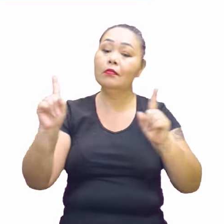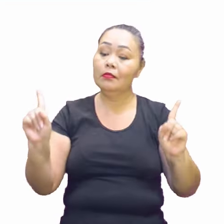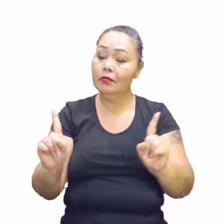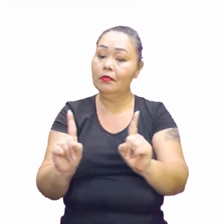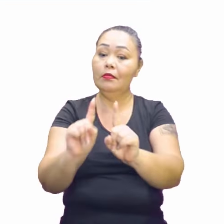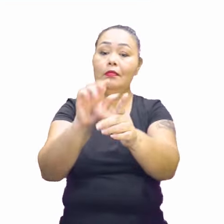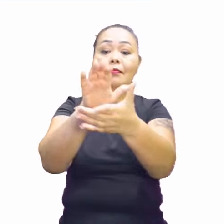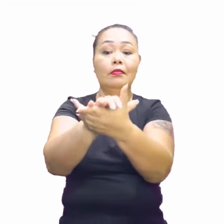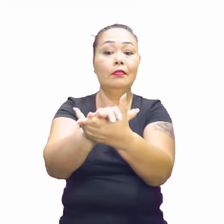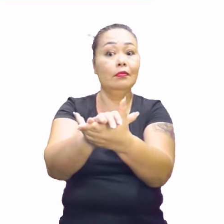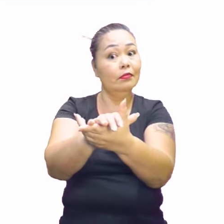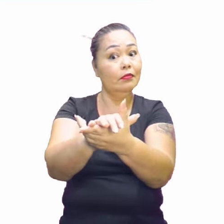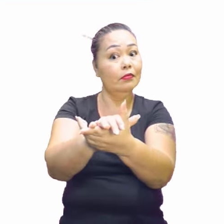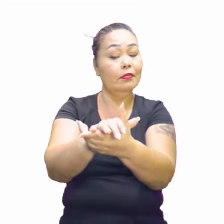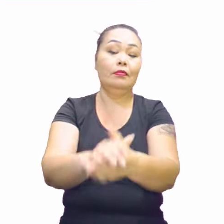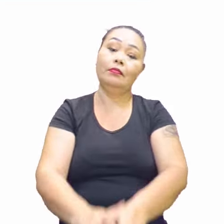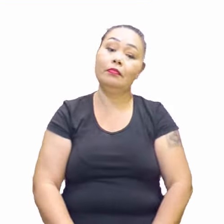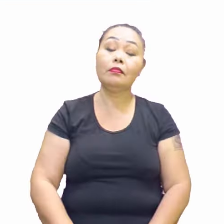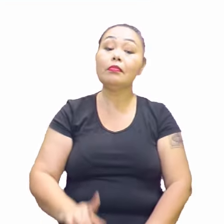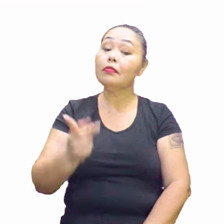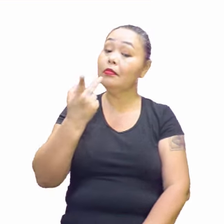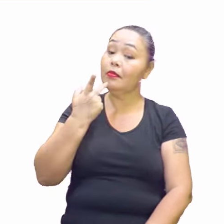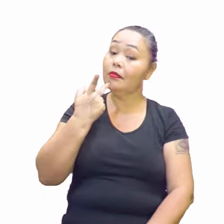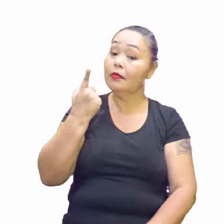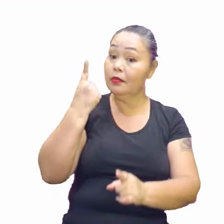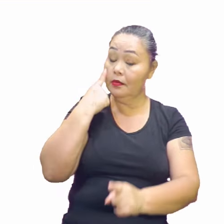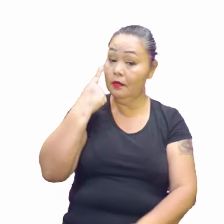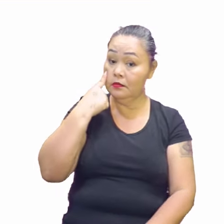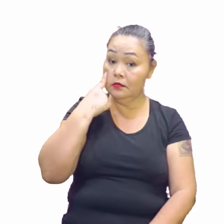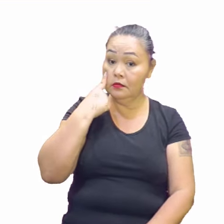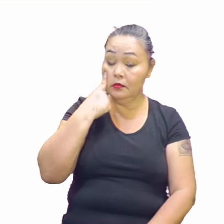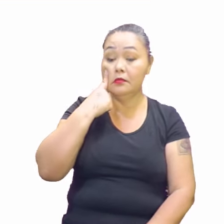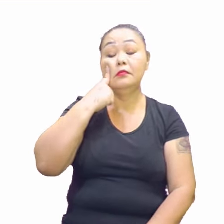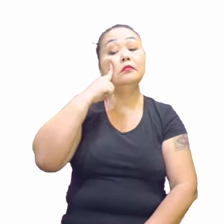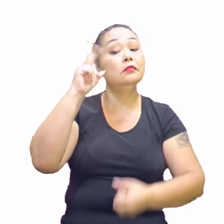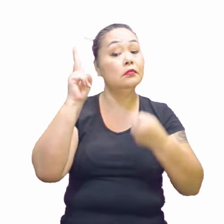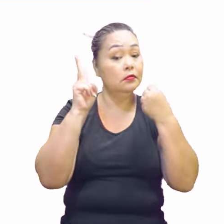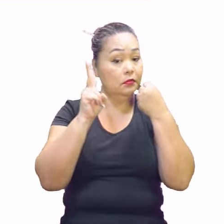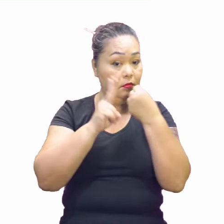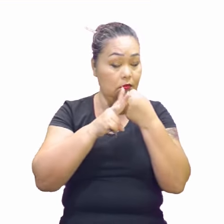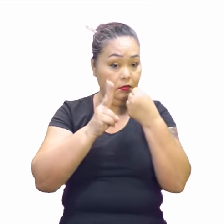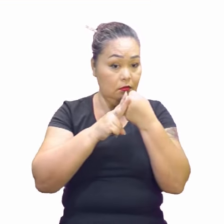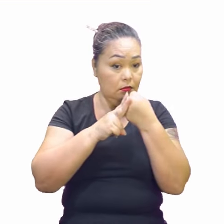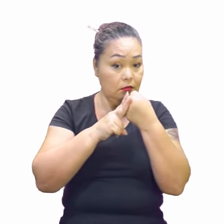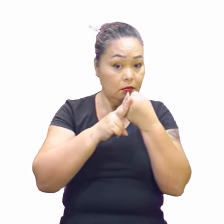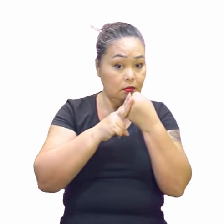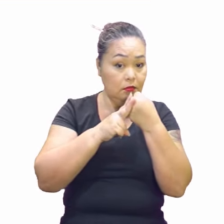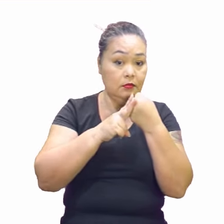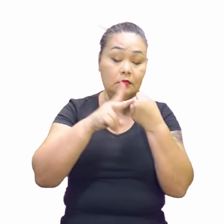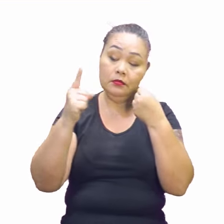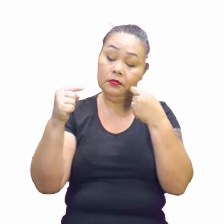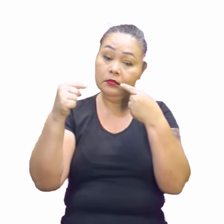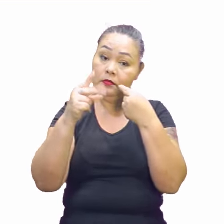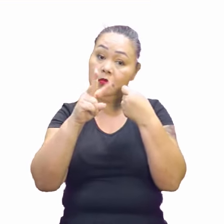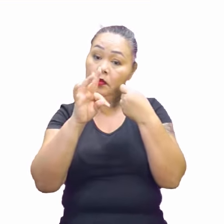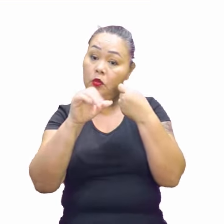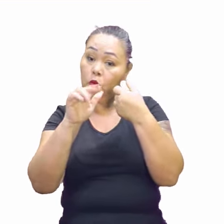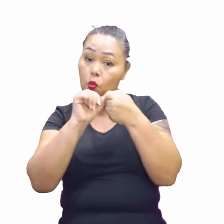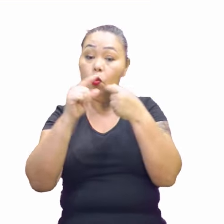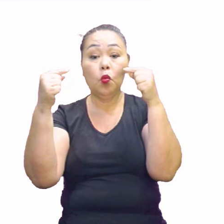ao casamento. Então, o que vocês observaram? O verbo todos está o quê?